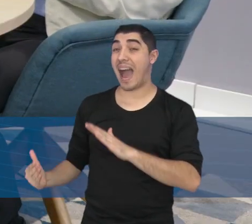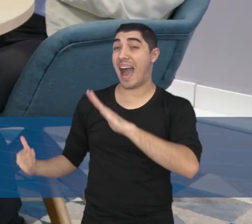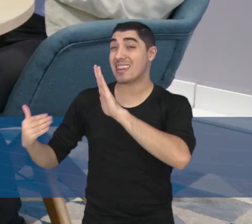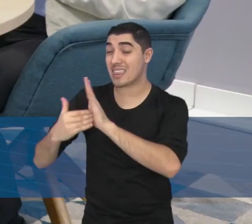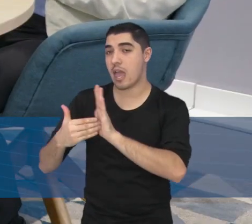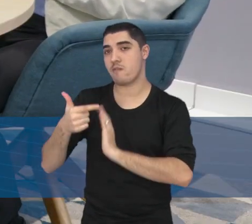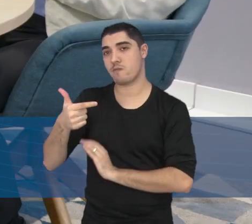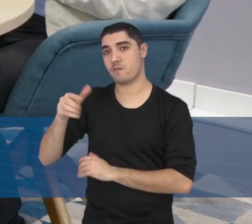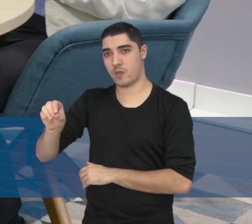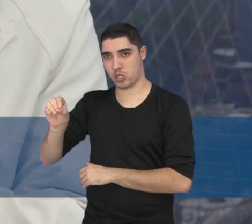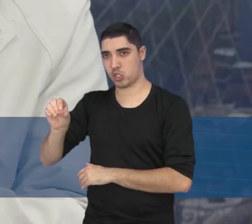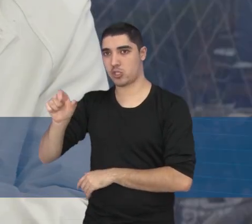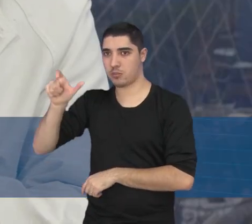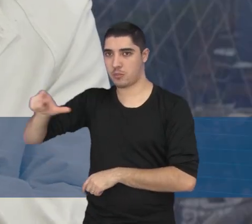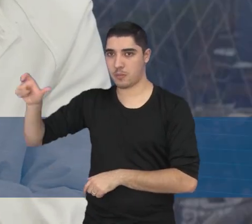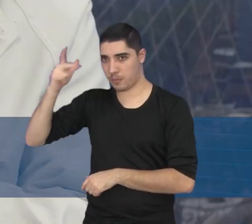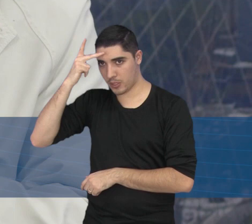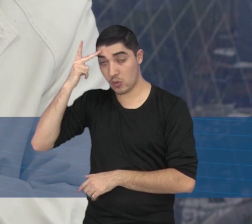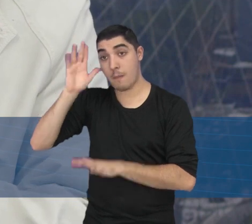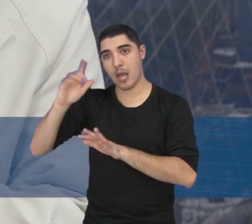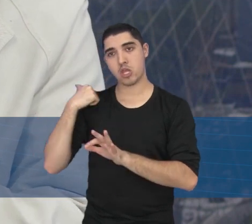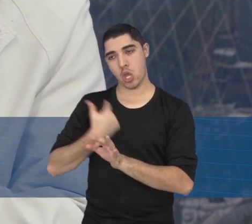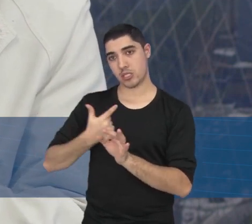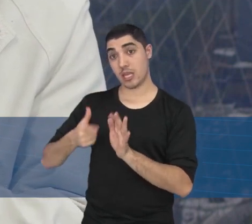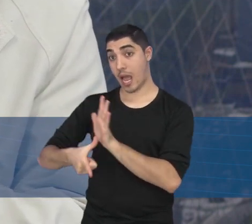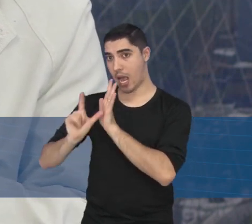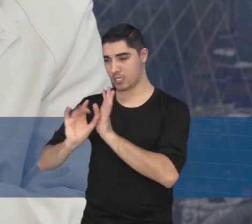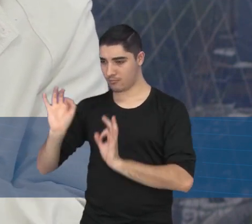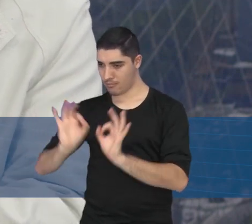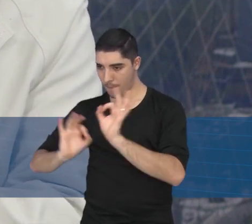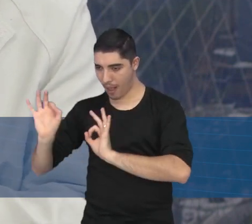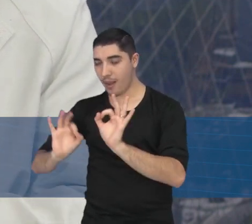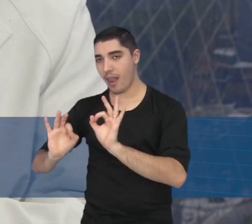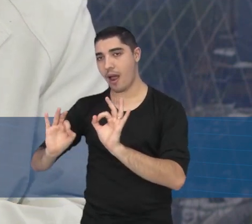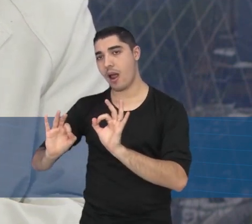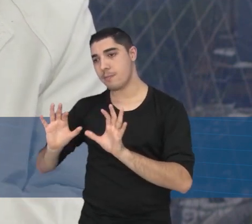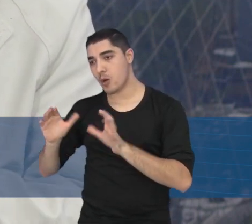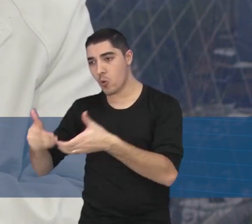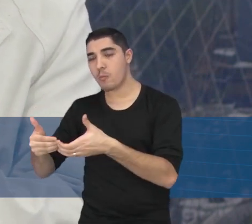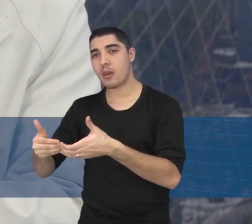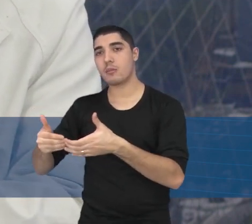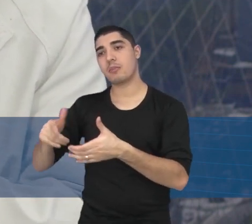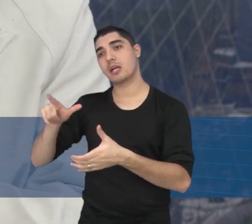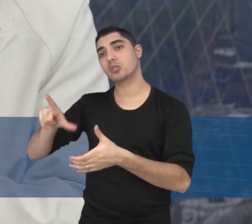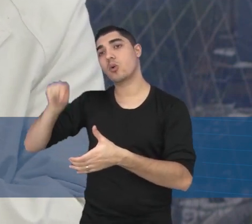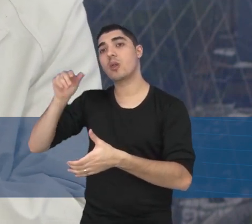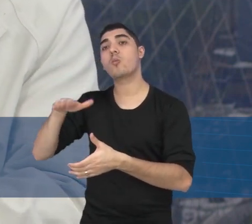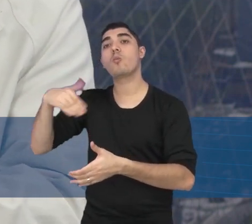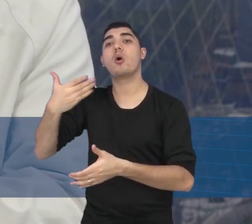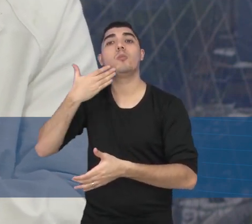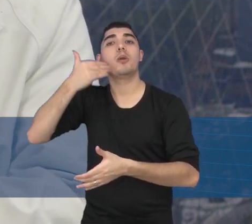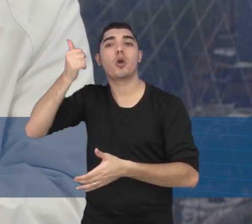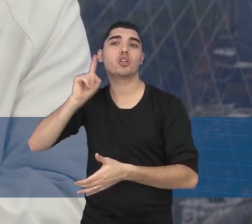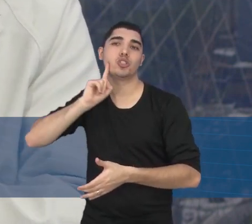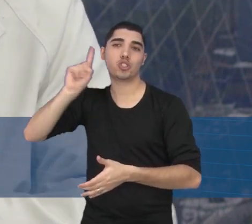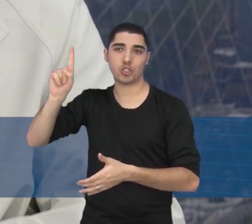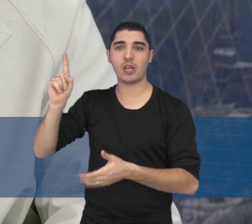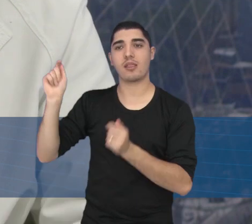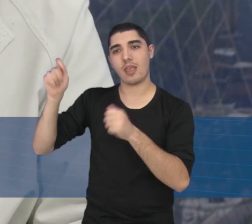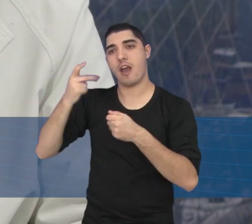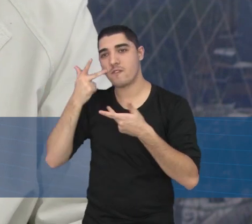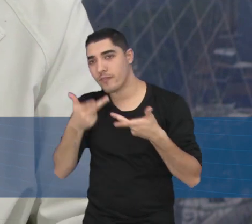gente prepara o grupo, né, para poder escolher o dia para poder